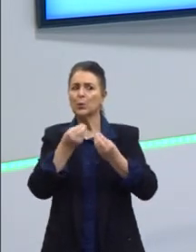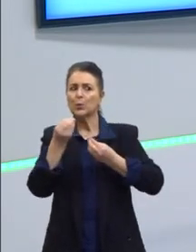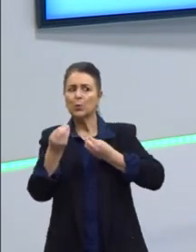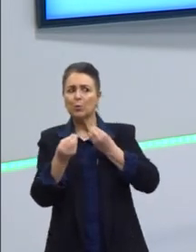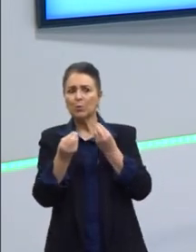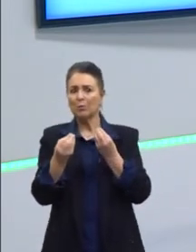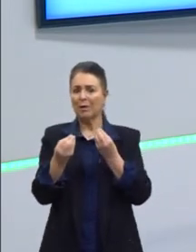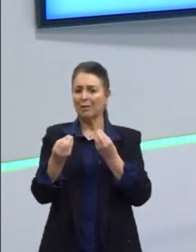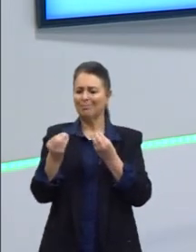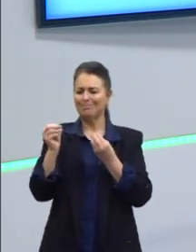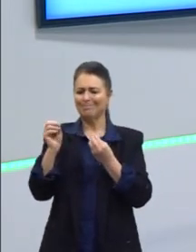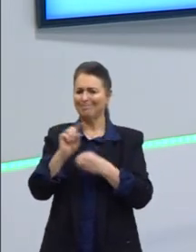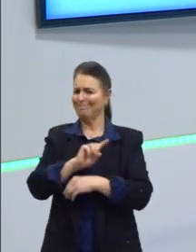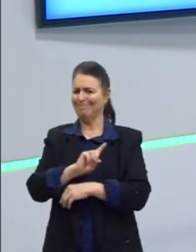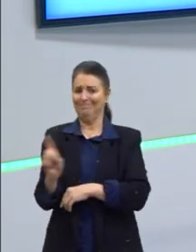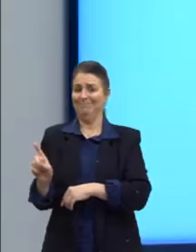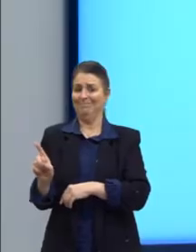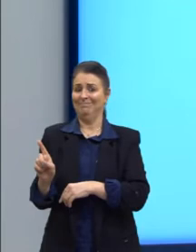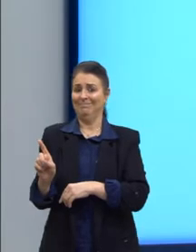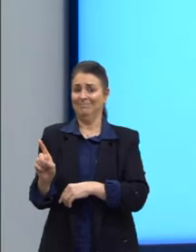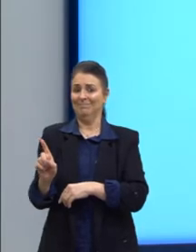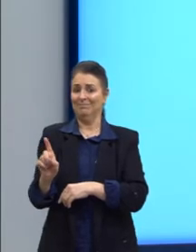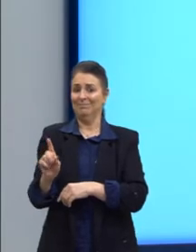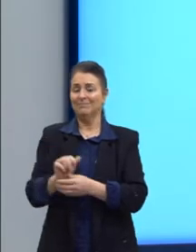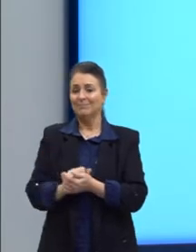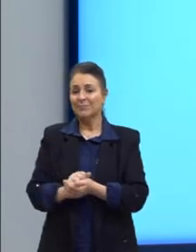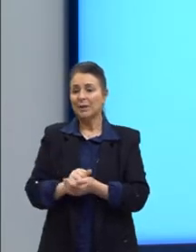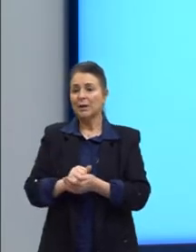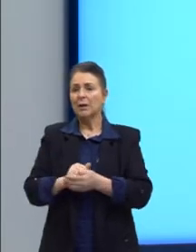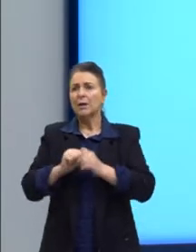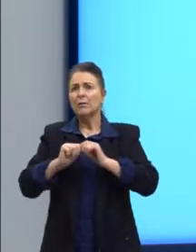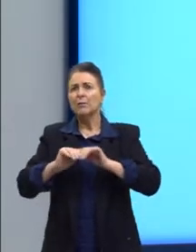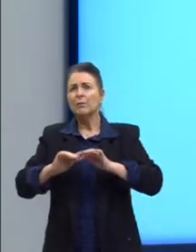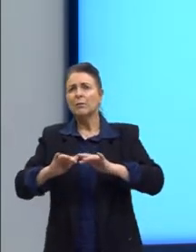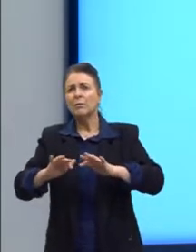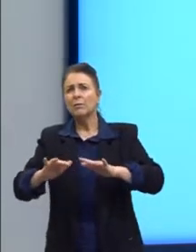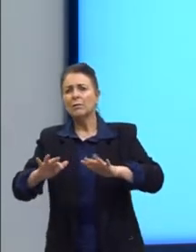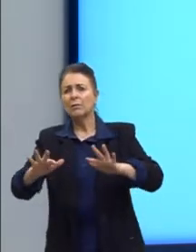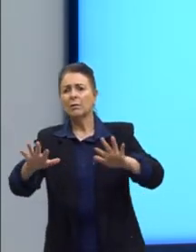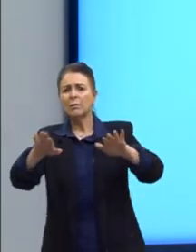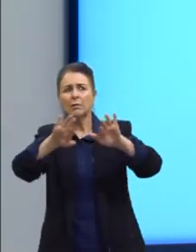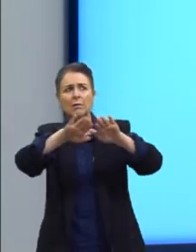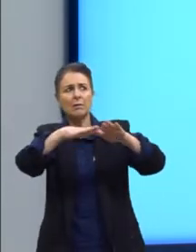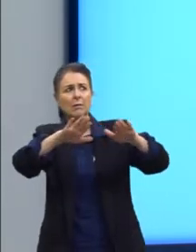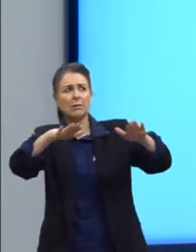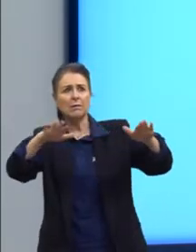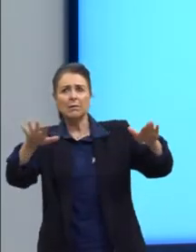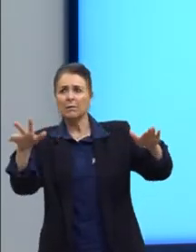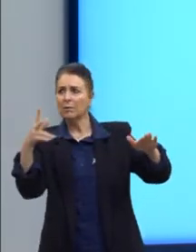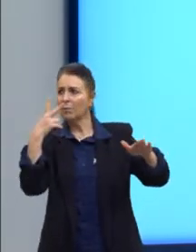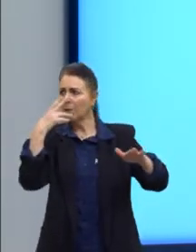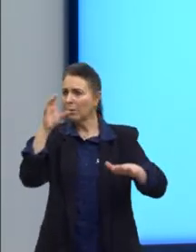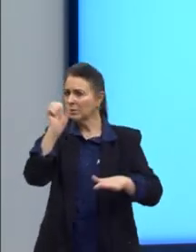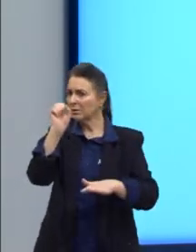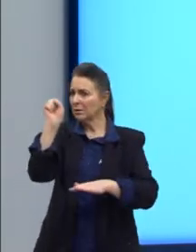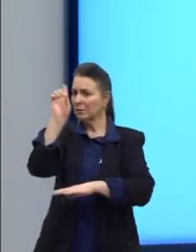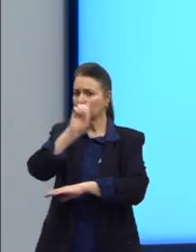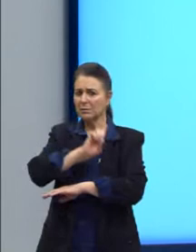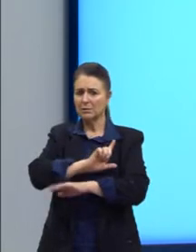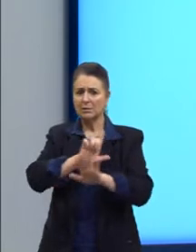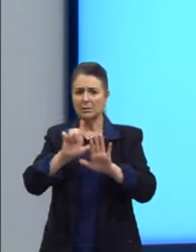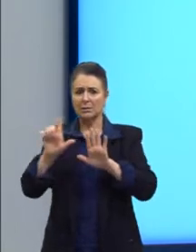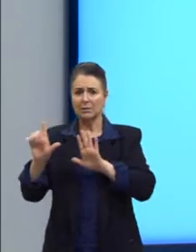negação na e e flutuou no ar como se fosse sábado né também são